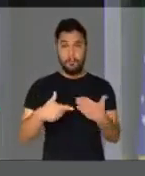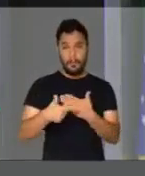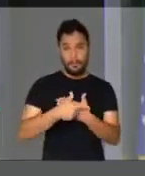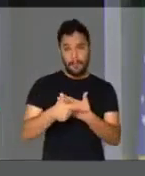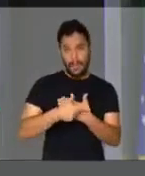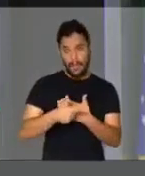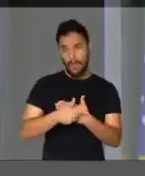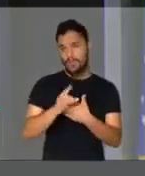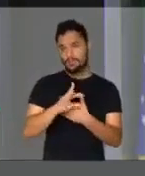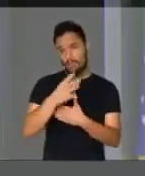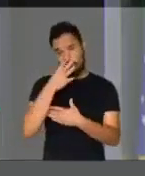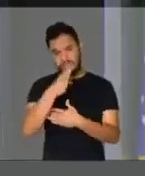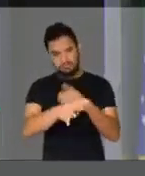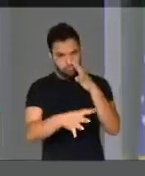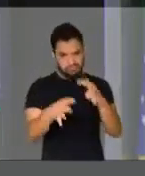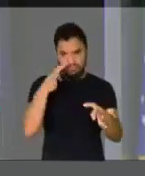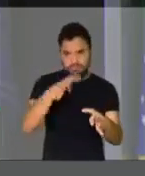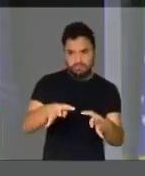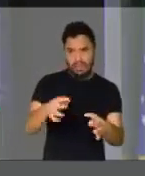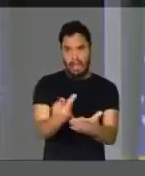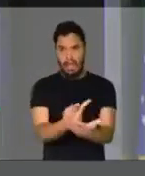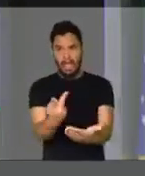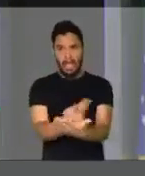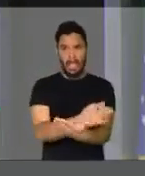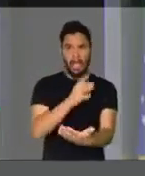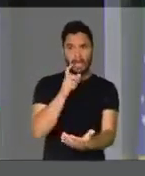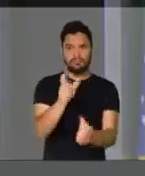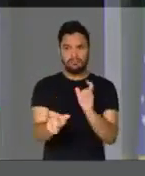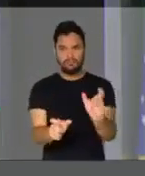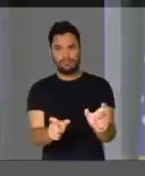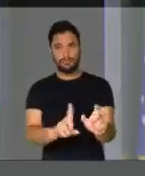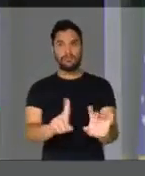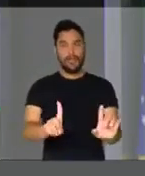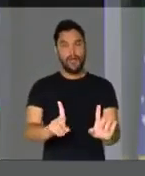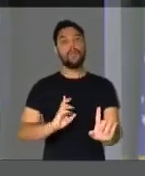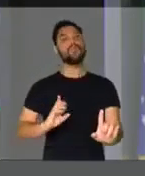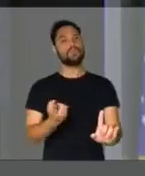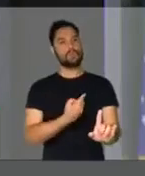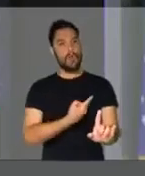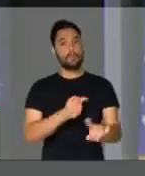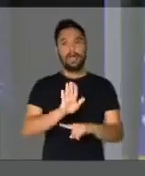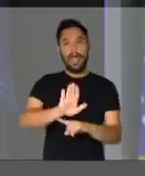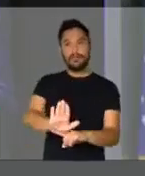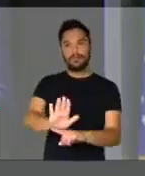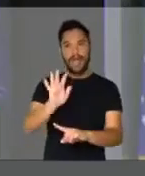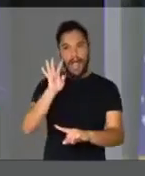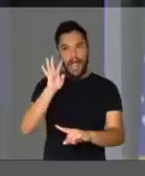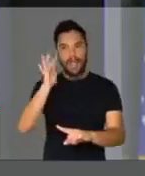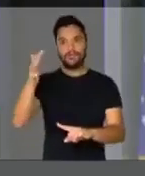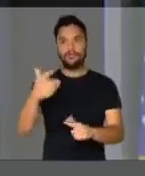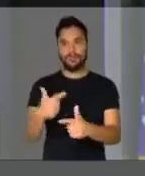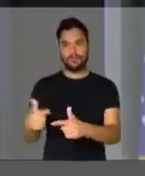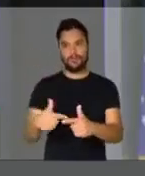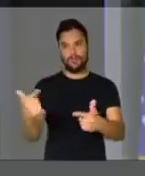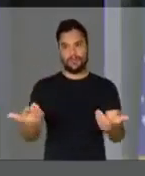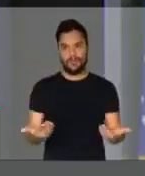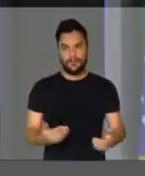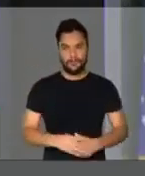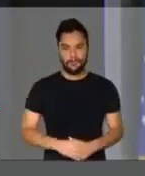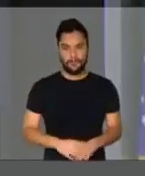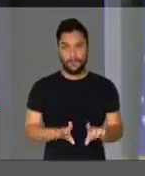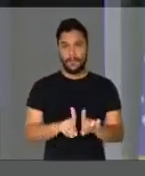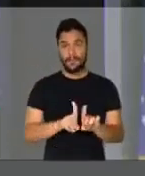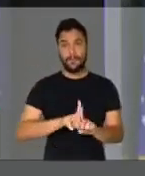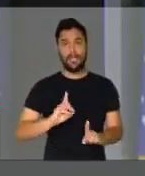descomprometidamente apontar falhas e erros, mas criar vias e alternativas para ajudar o governo a acertar. Nosso trabalho